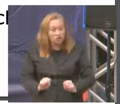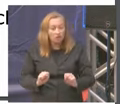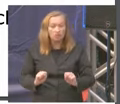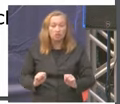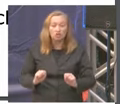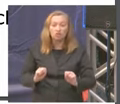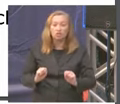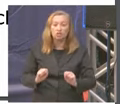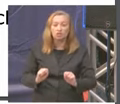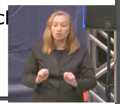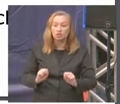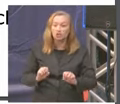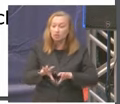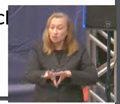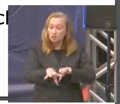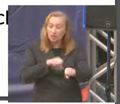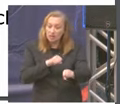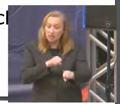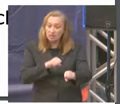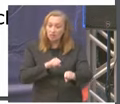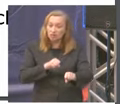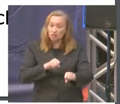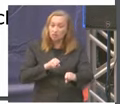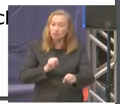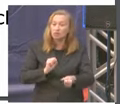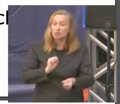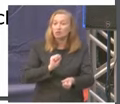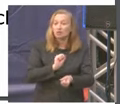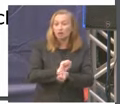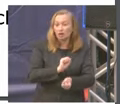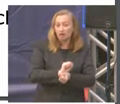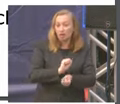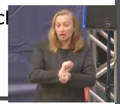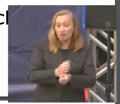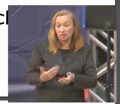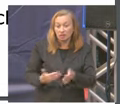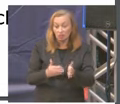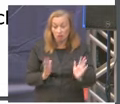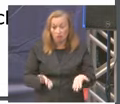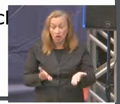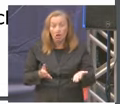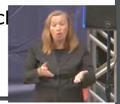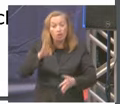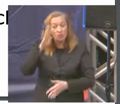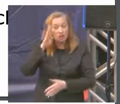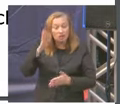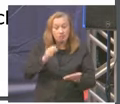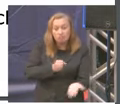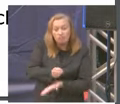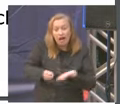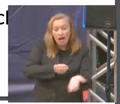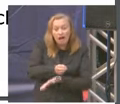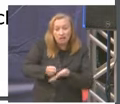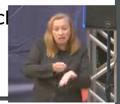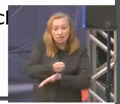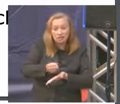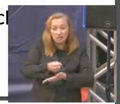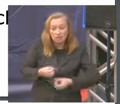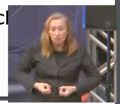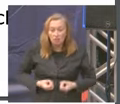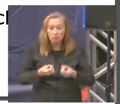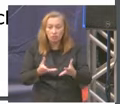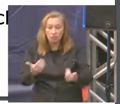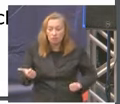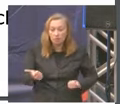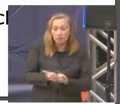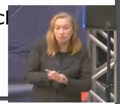ainda ficam no aprendizado formal e nas instituições educacionais. Qual o princípio básico do WILL? Fornecer suporte especial